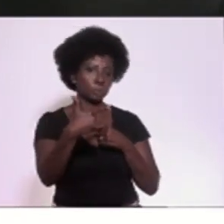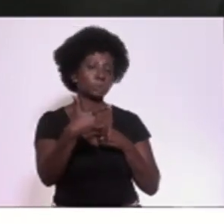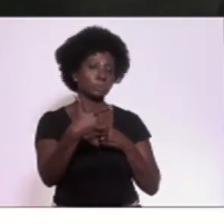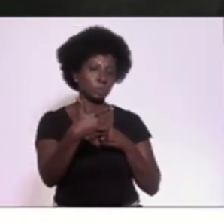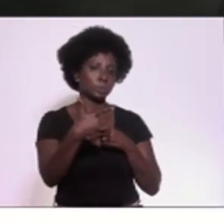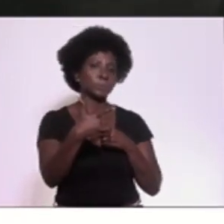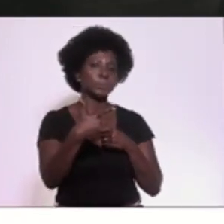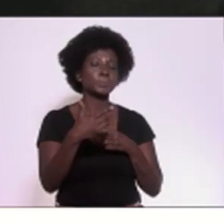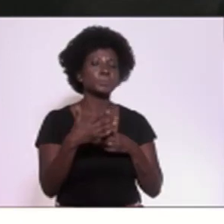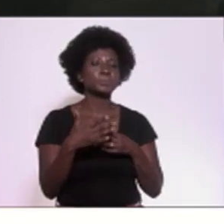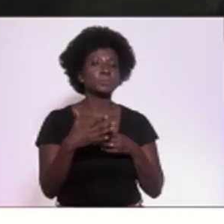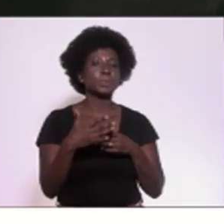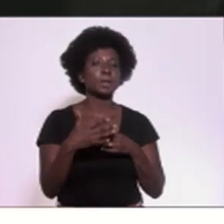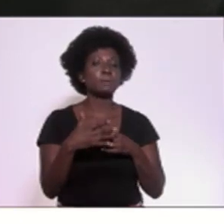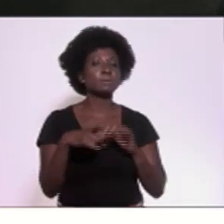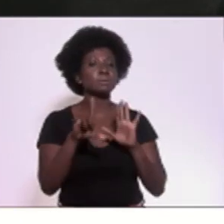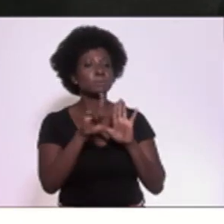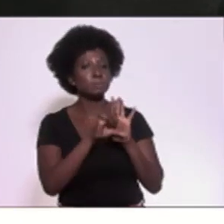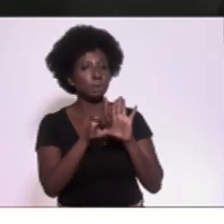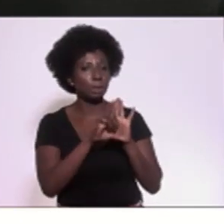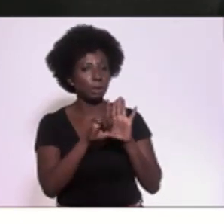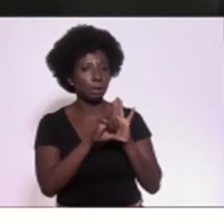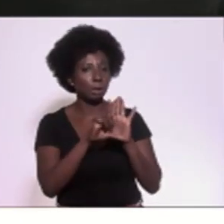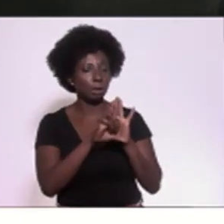interno. Esta lei,